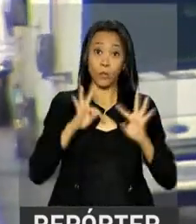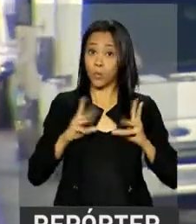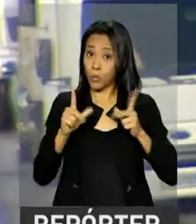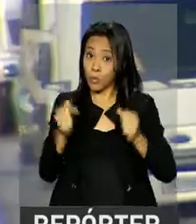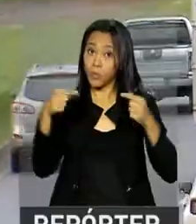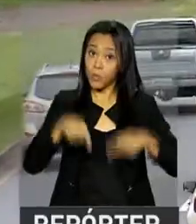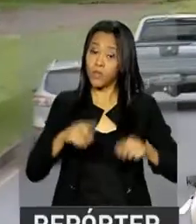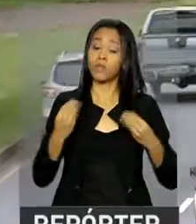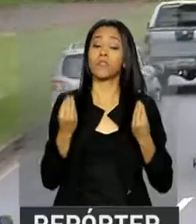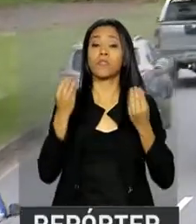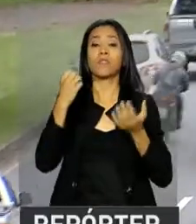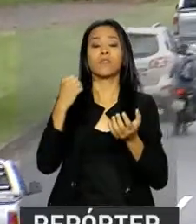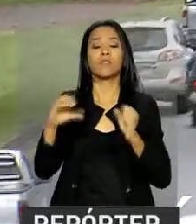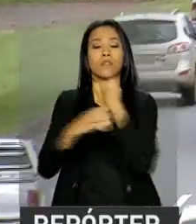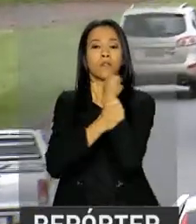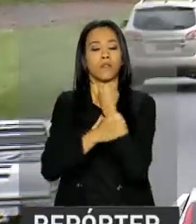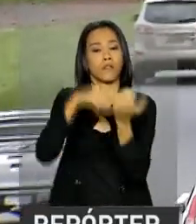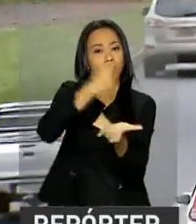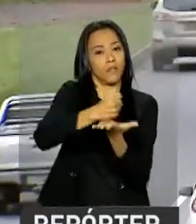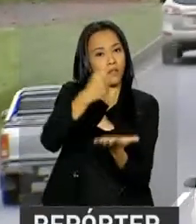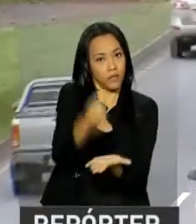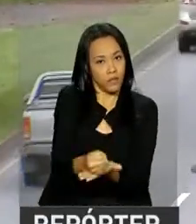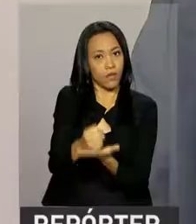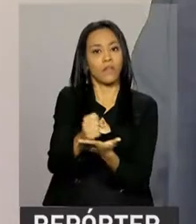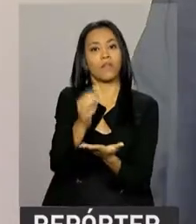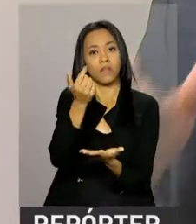segurança jurídica e estabilidade regulatória aos